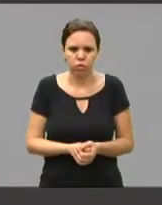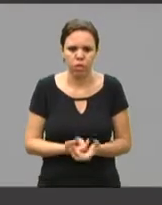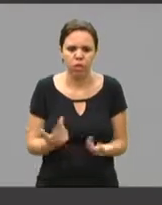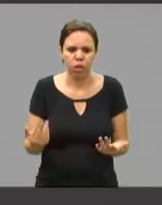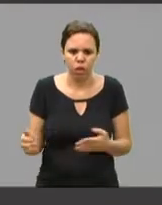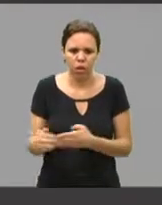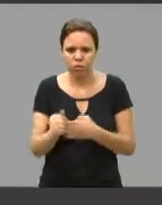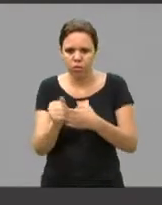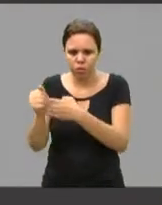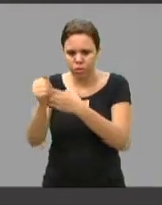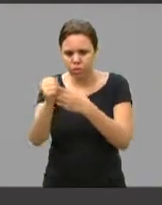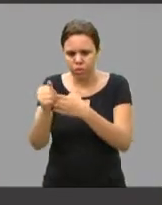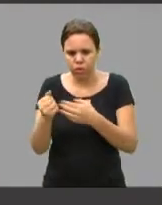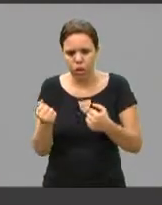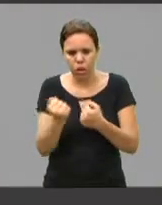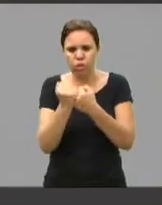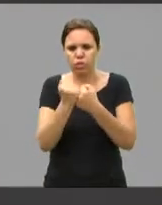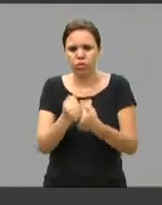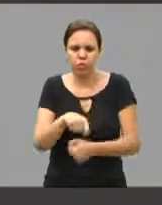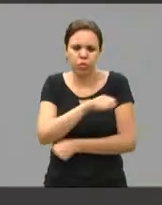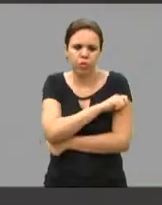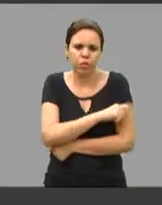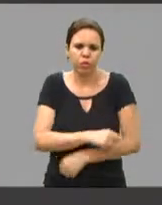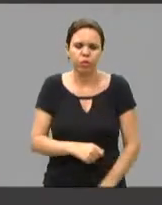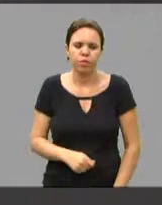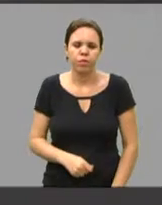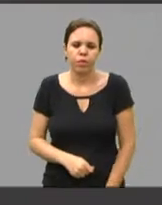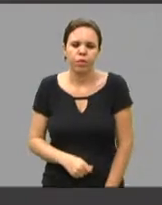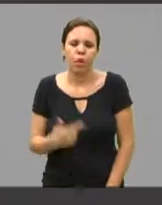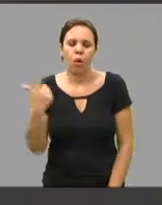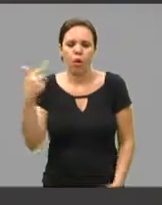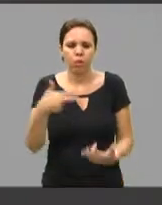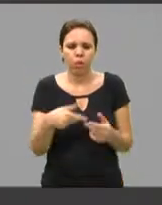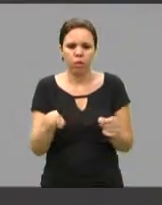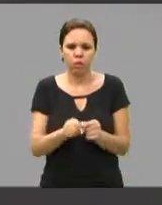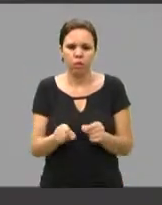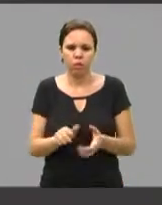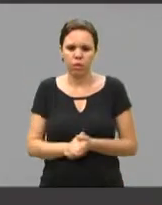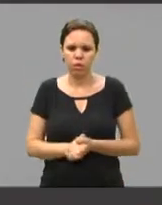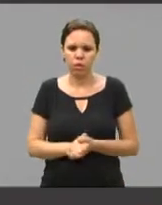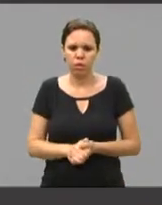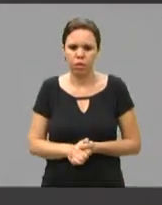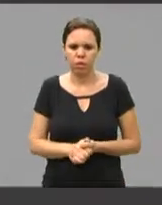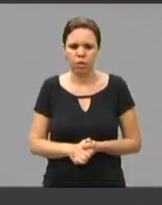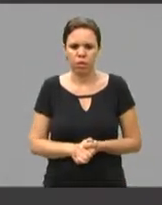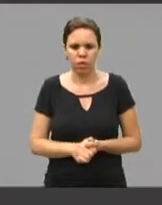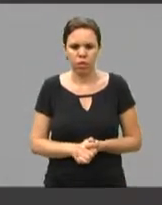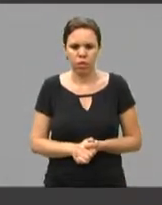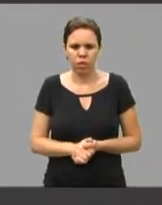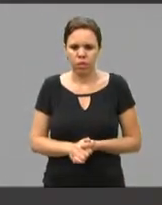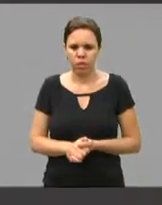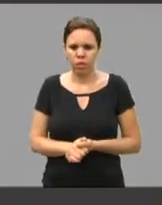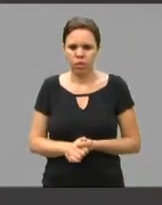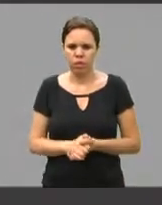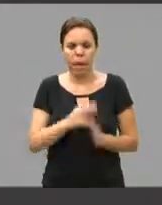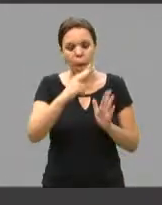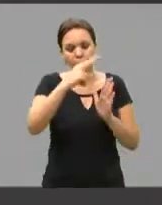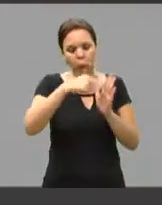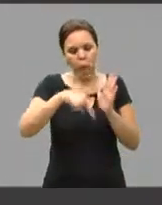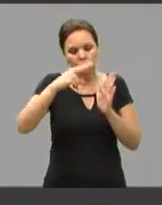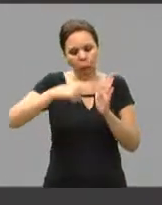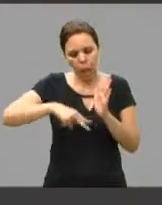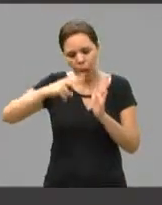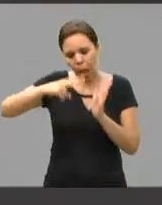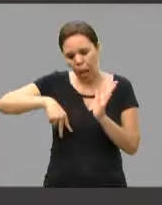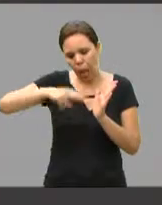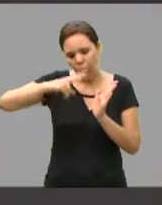guia, né? É um guia para esse aluno. Exatamente. Né? Agora, também uma outra questão é a questão da leitura. É importante também,